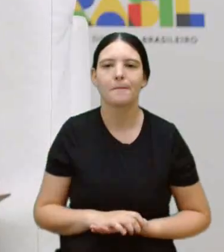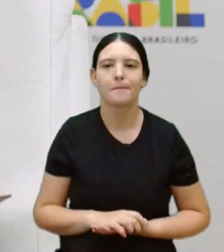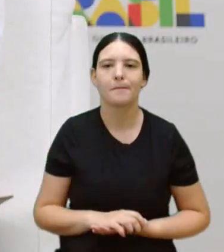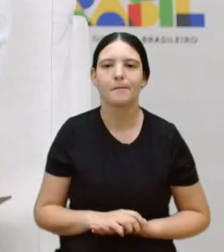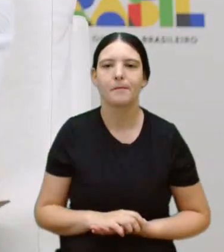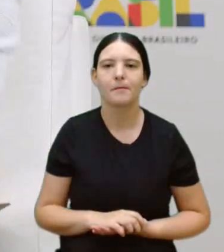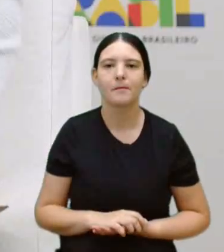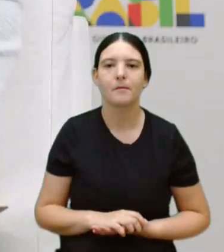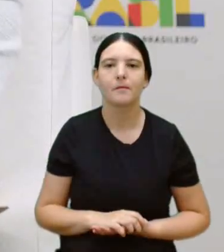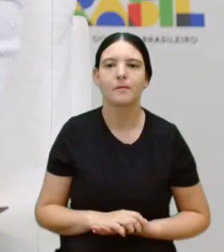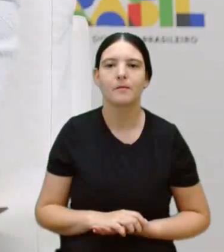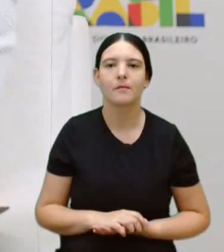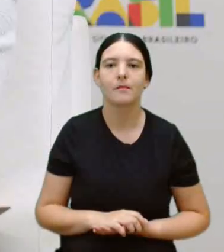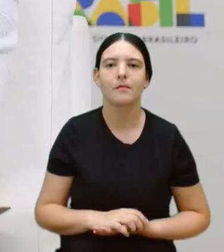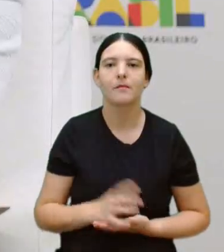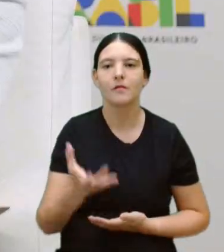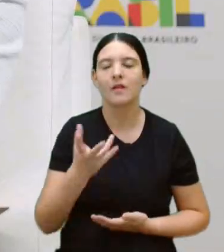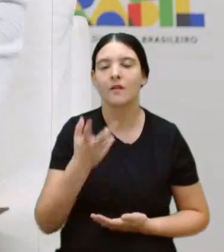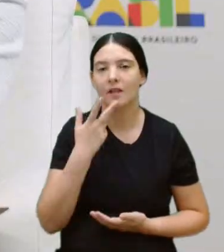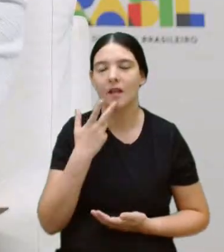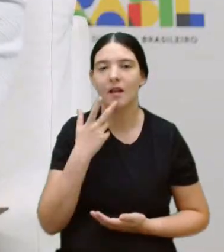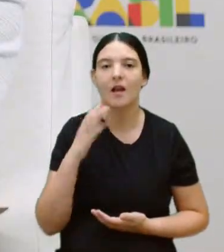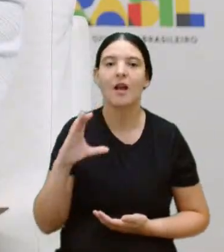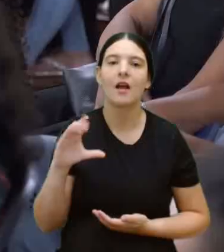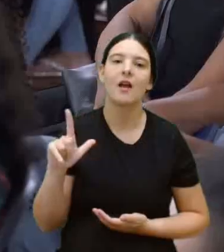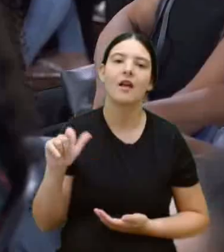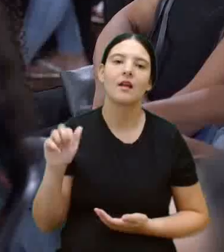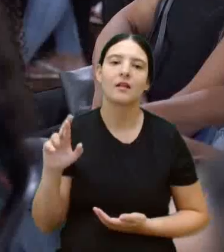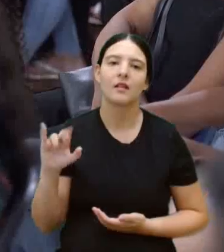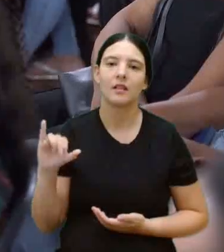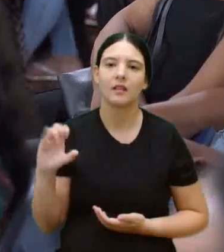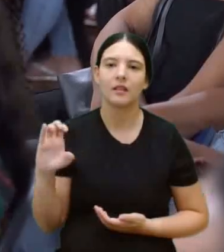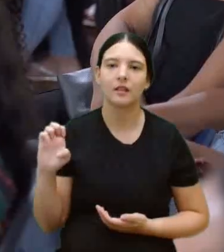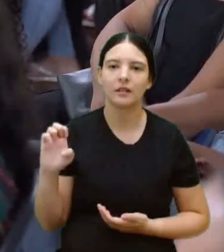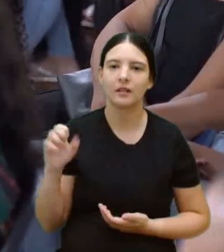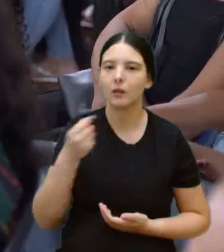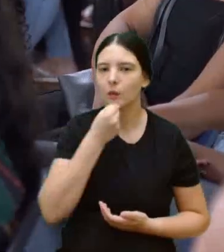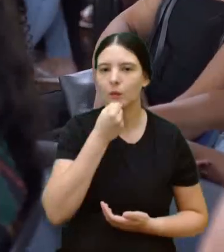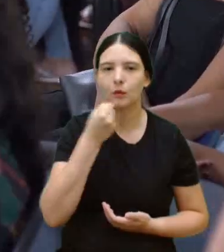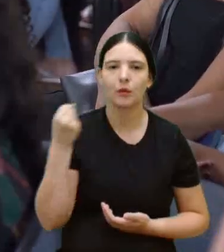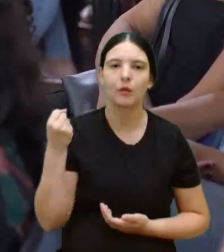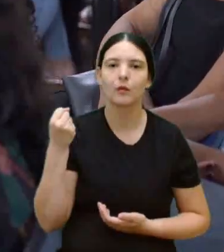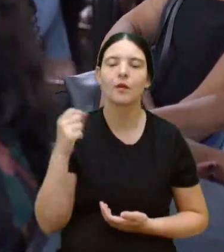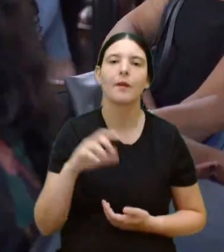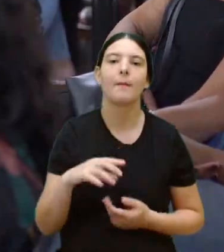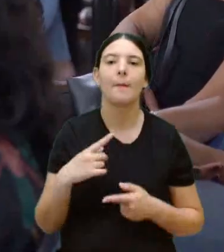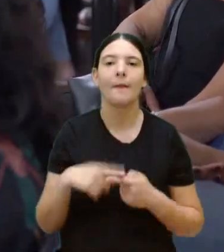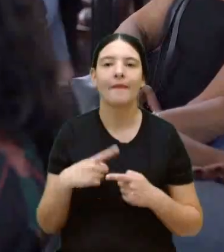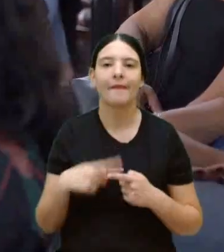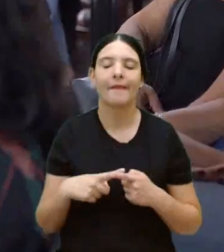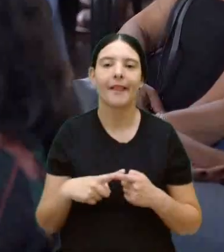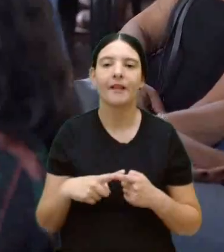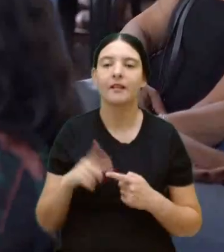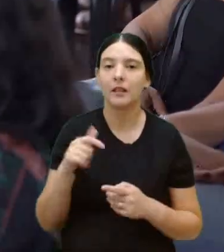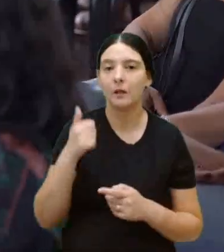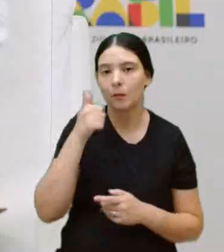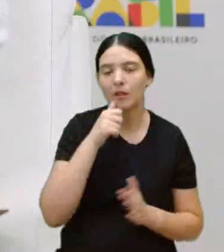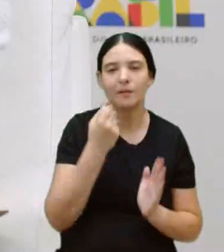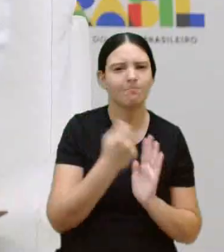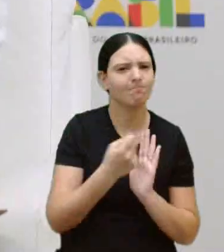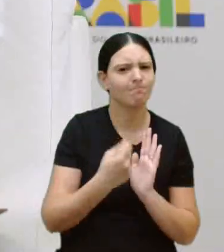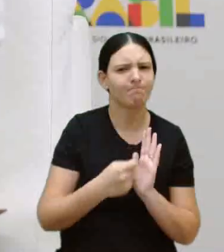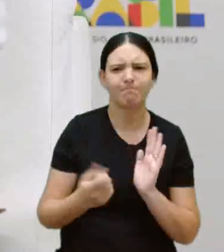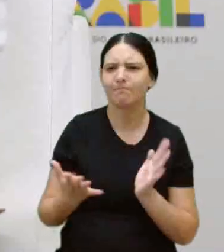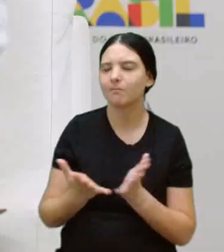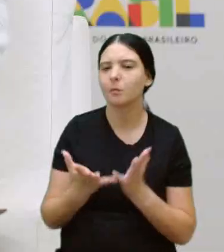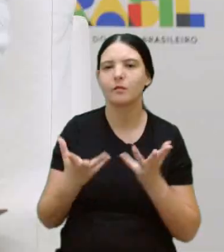Não, quer falar então? A Clarice Lispector, pode passar o microfone, importante, é uma escritora fantástica. O Lúcio,